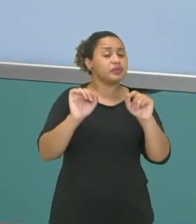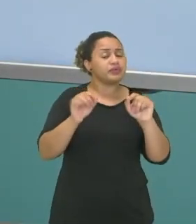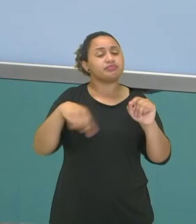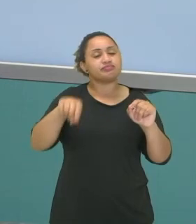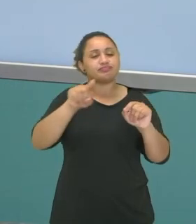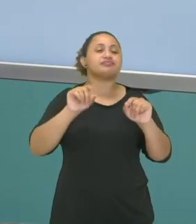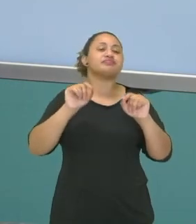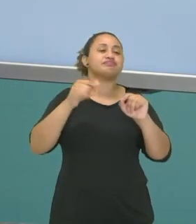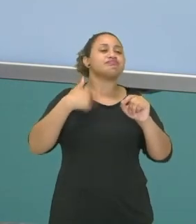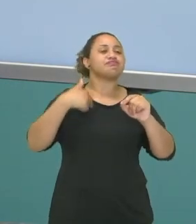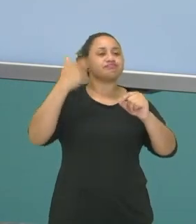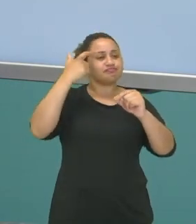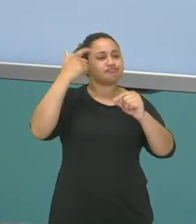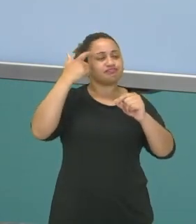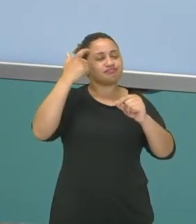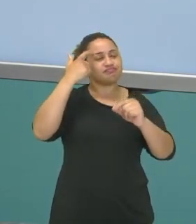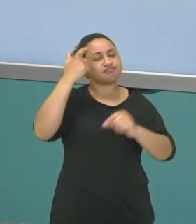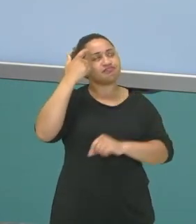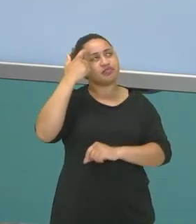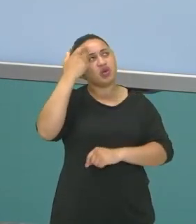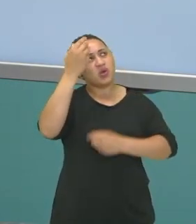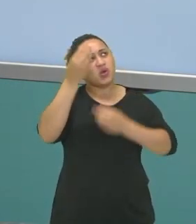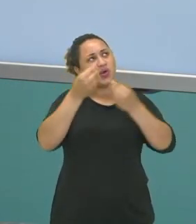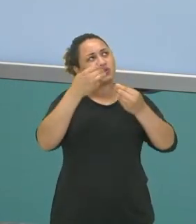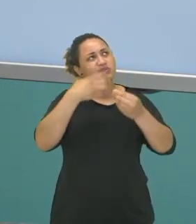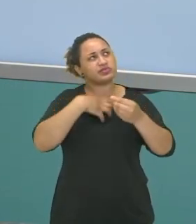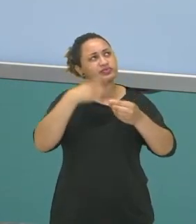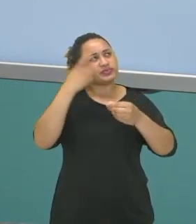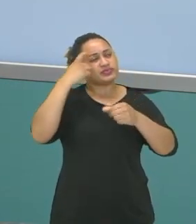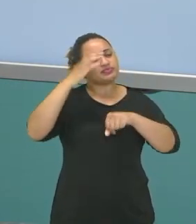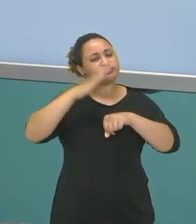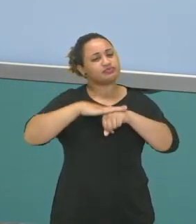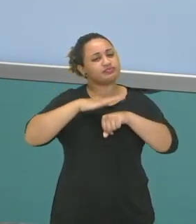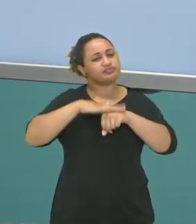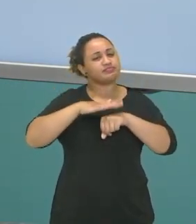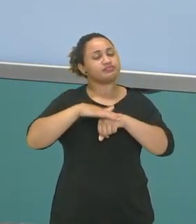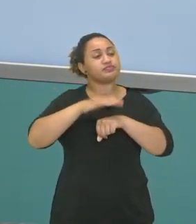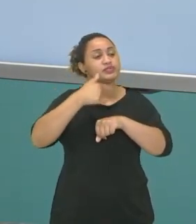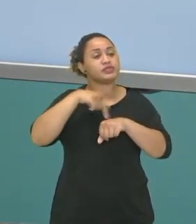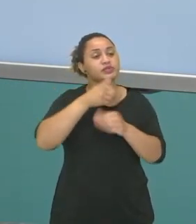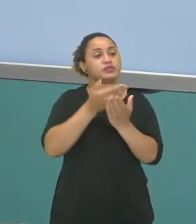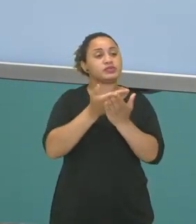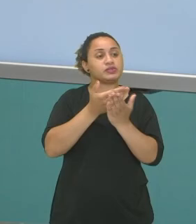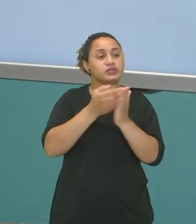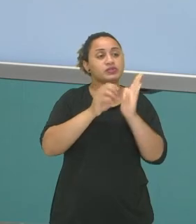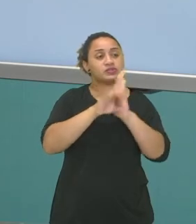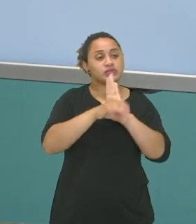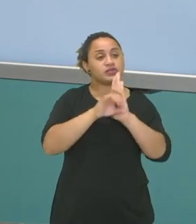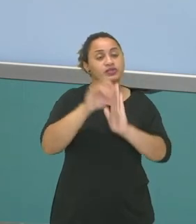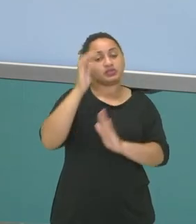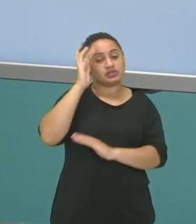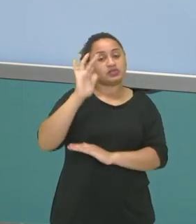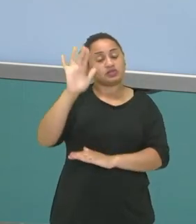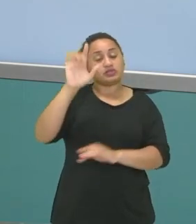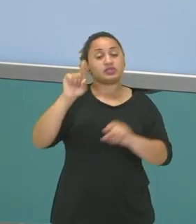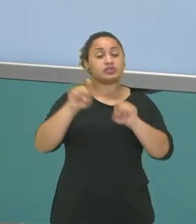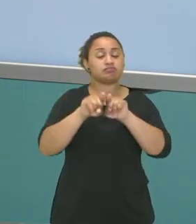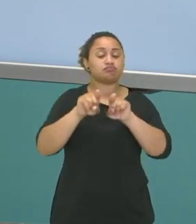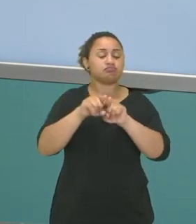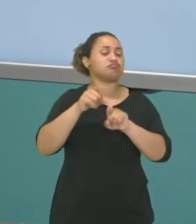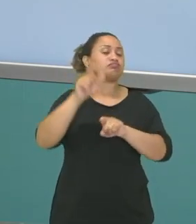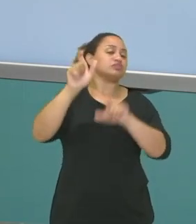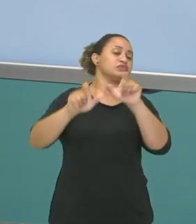vocês pensarem por conta própria de forma emancipada. Nós estudamos os conceitos filosóficos e os grandes